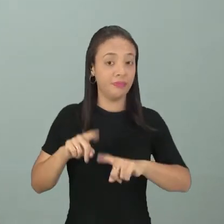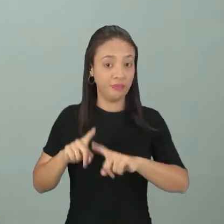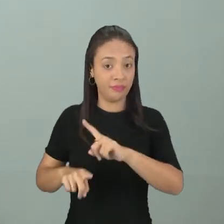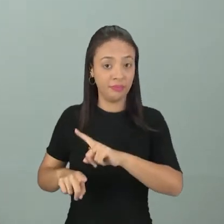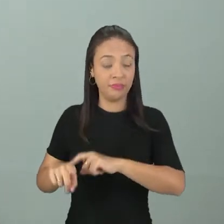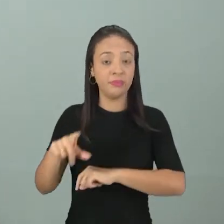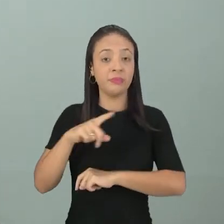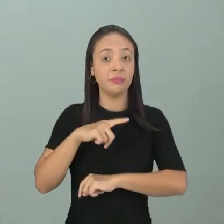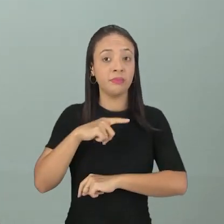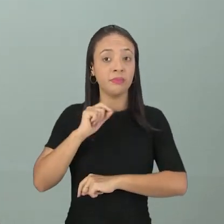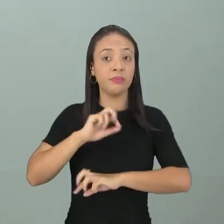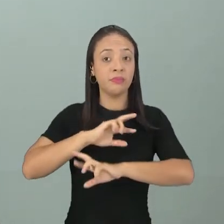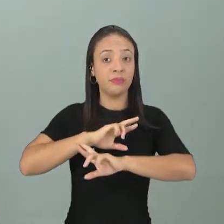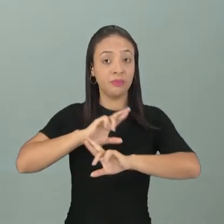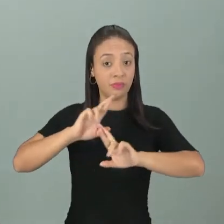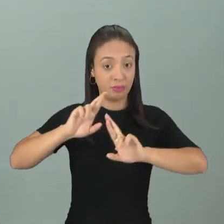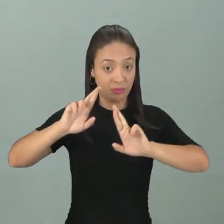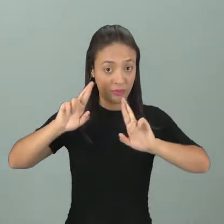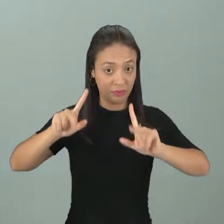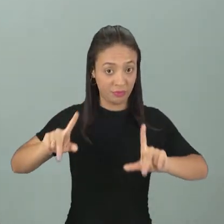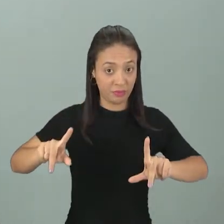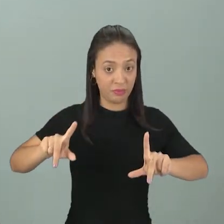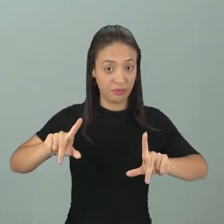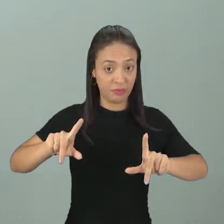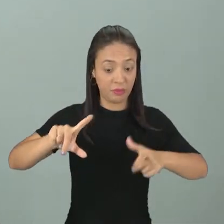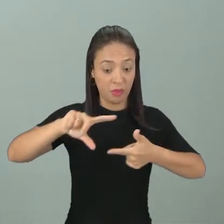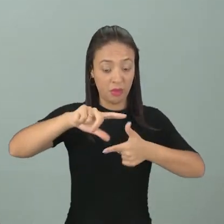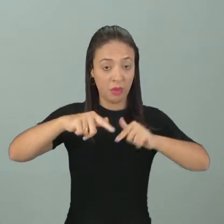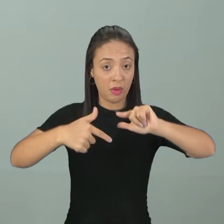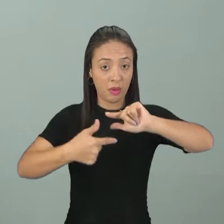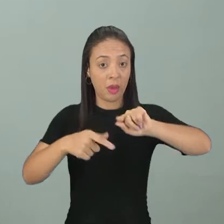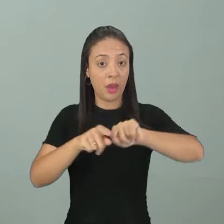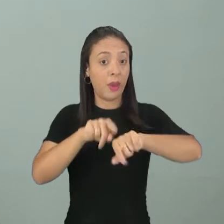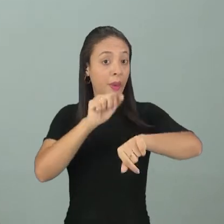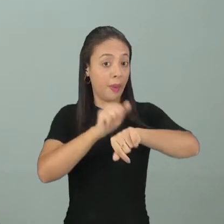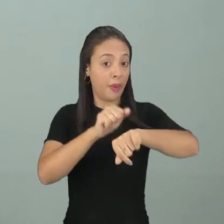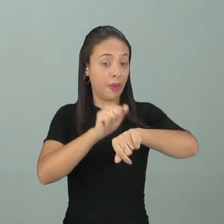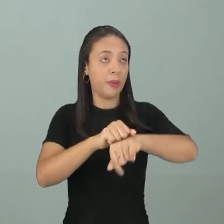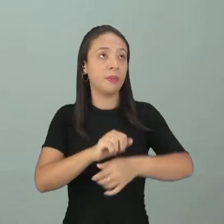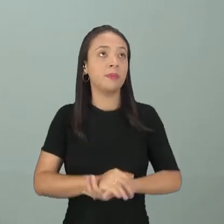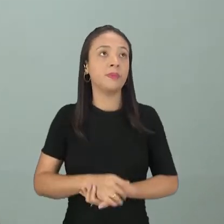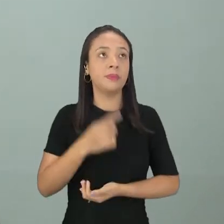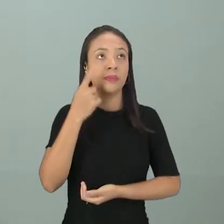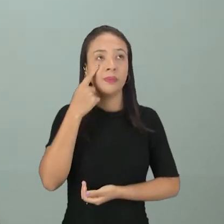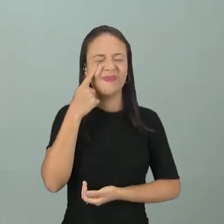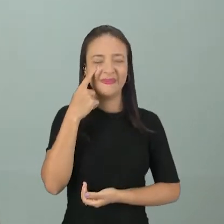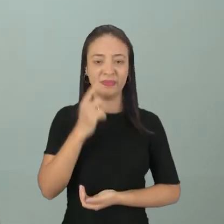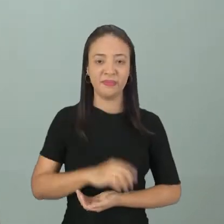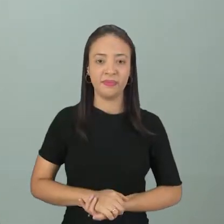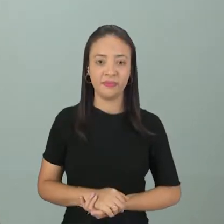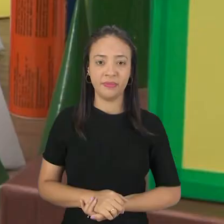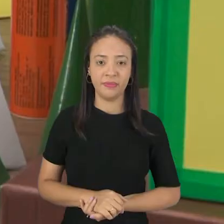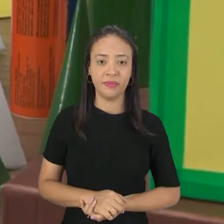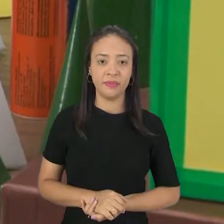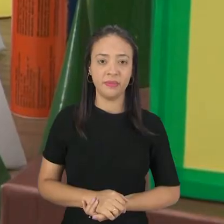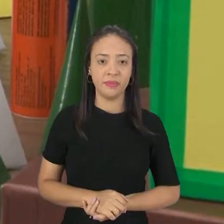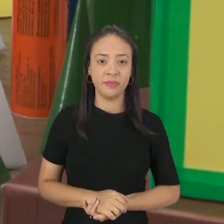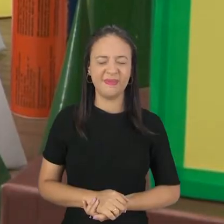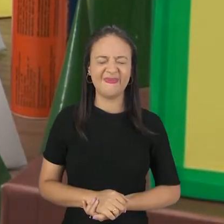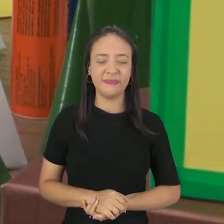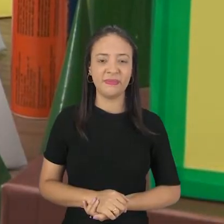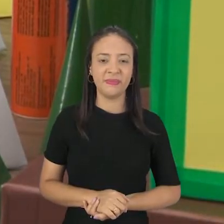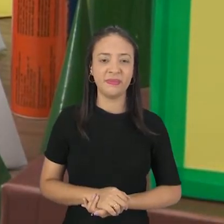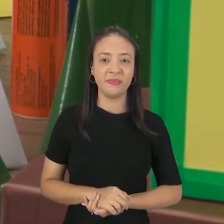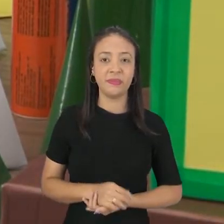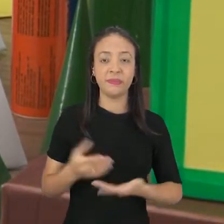de diferentes formas e de diferentes sólidos geométricos. Olhem só, olhem aqui na mesa comigo. Eu quero que